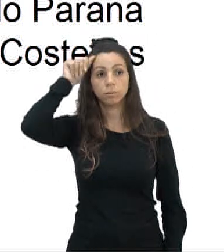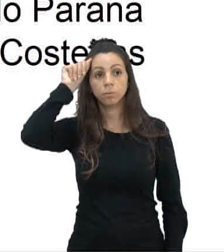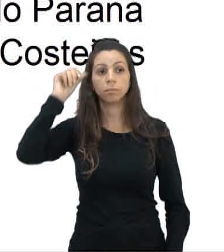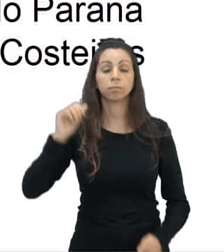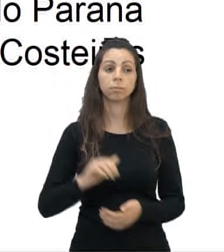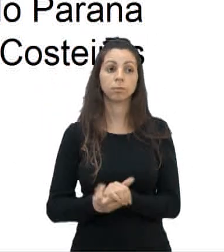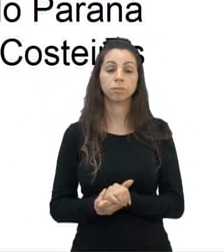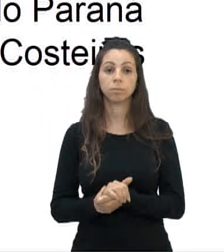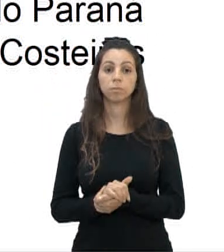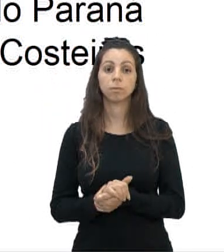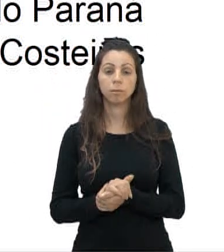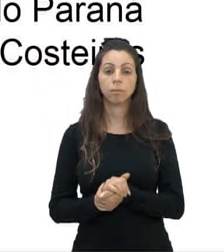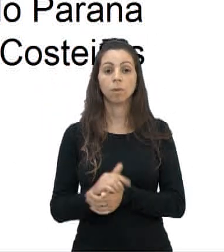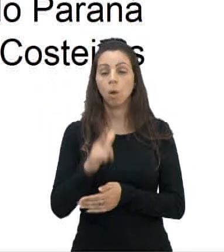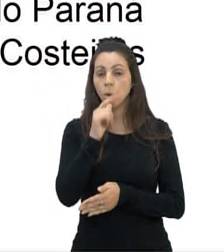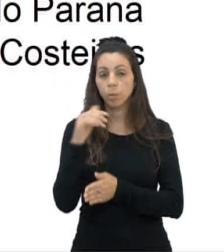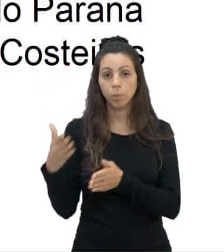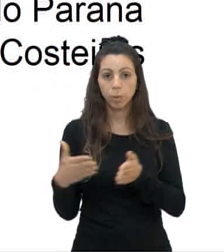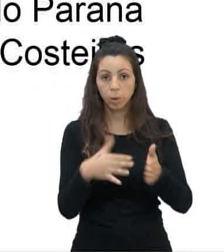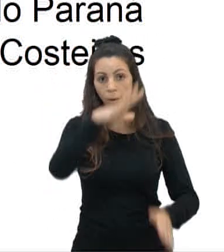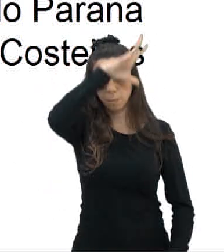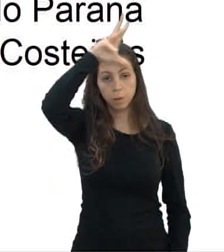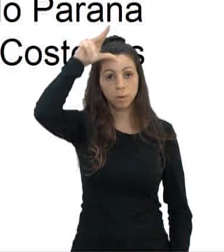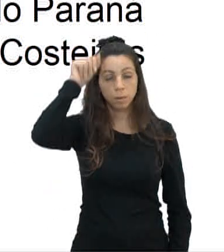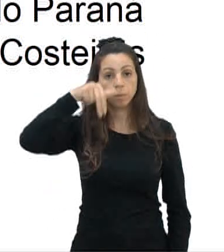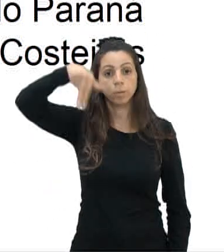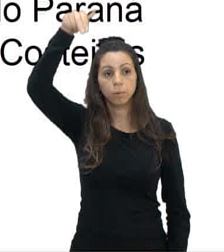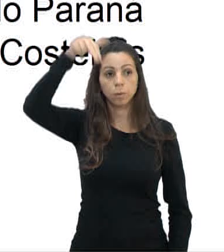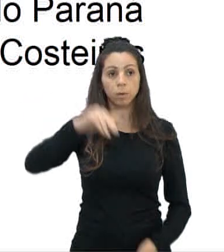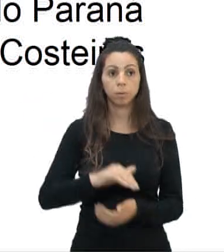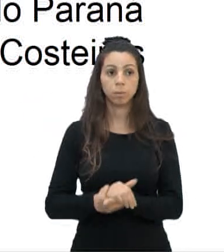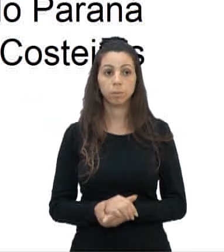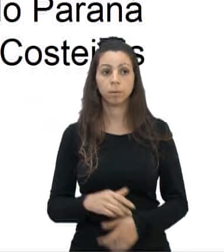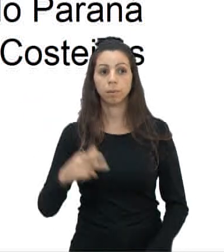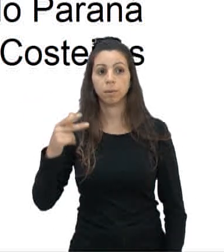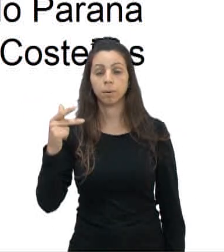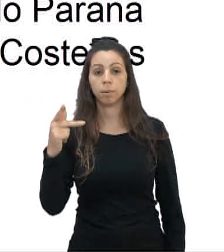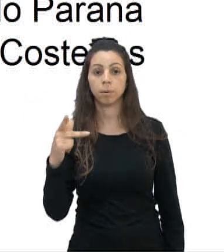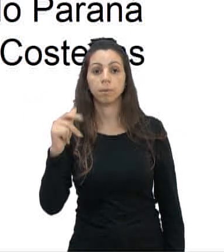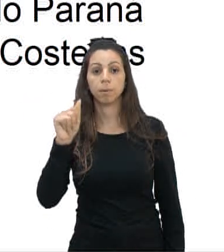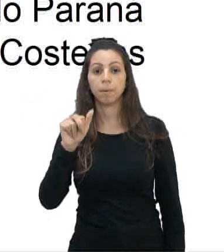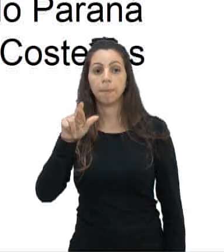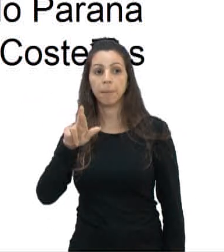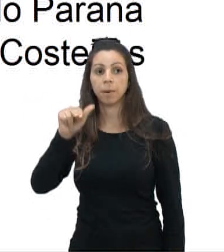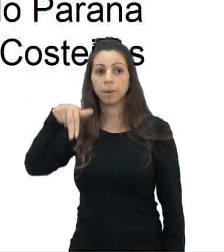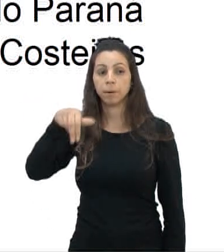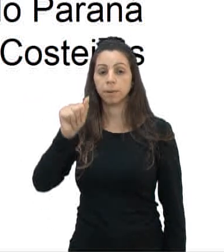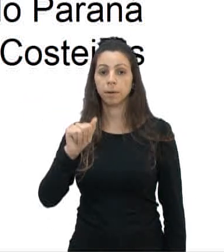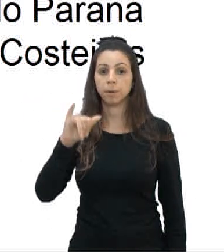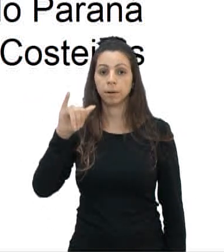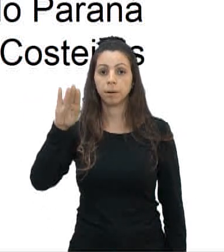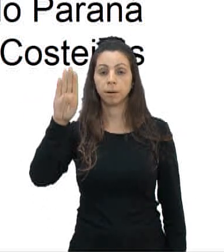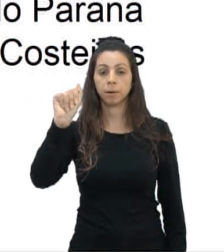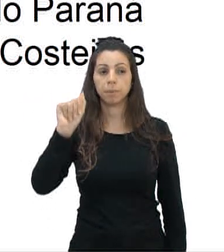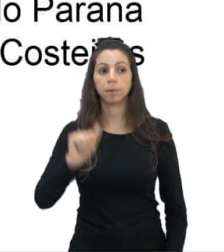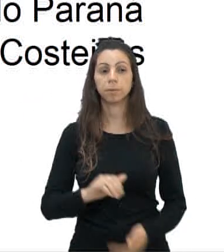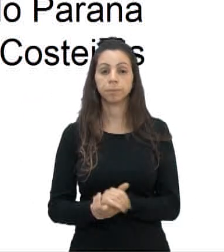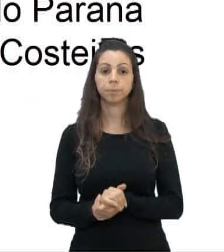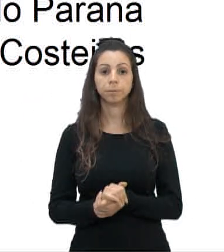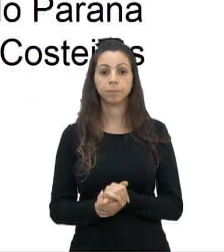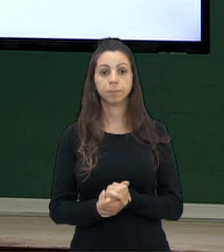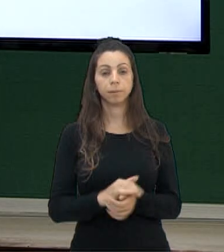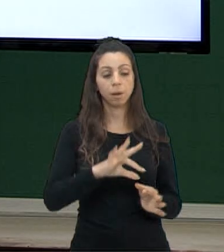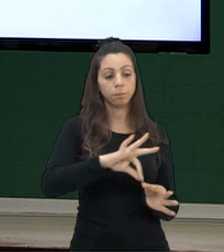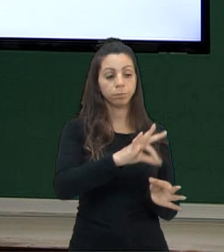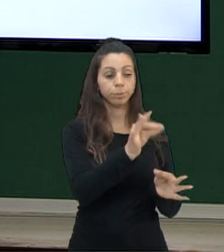longo do rio Amazonas, na porção norte do nosso país, a bacia do Parnaíba, que se estende por toda esta